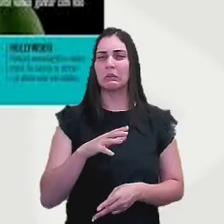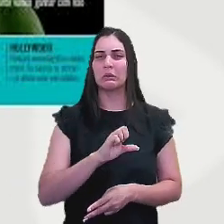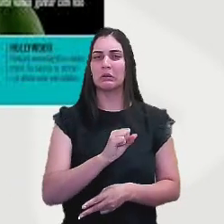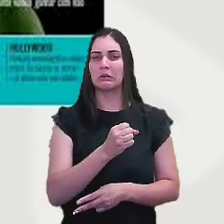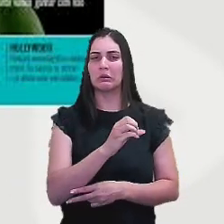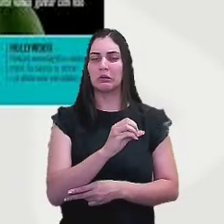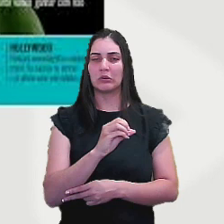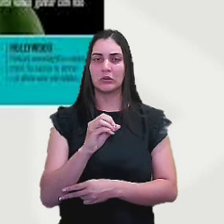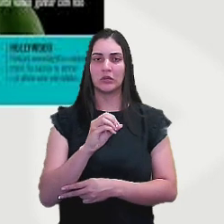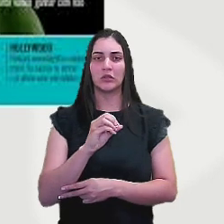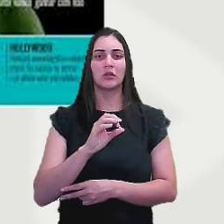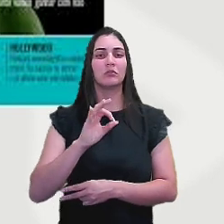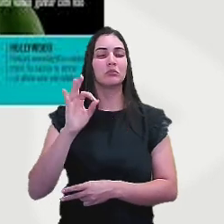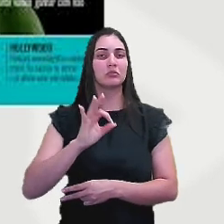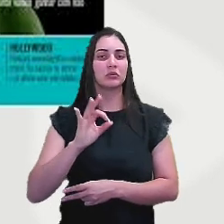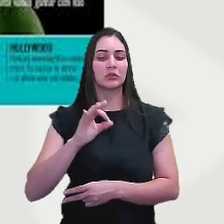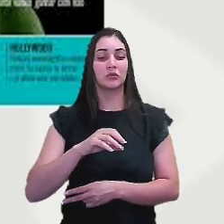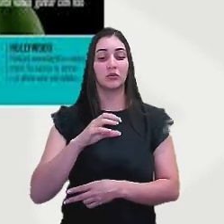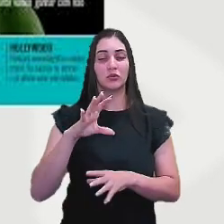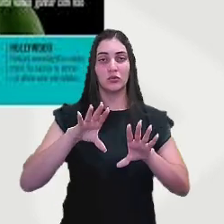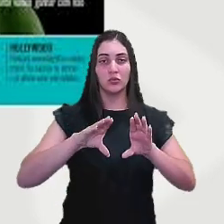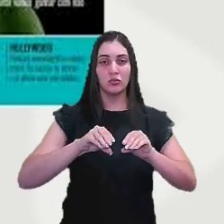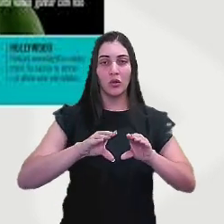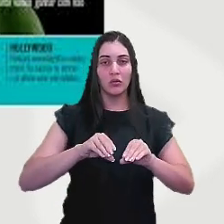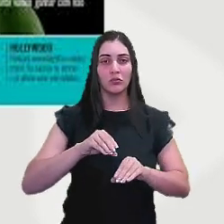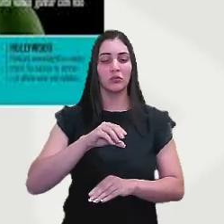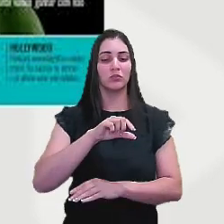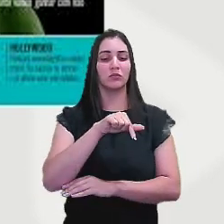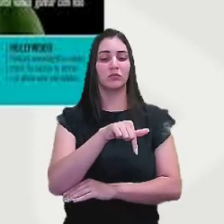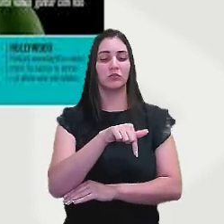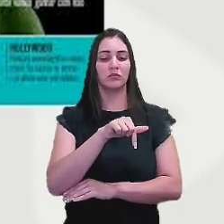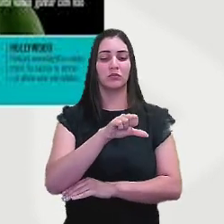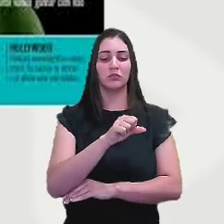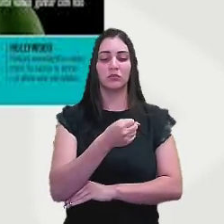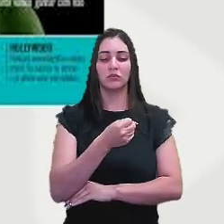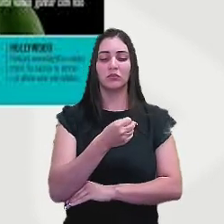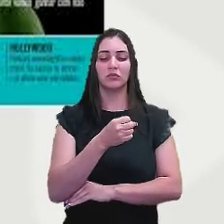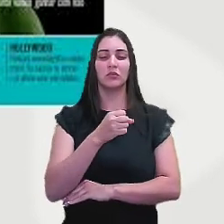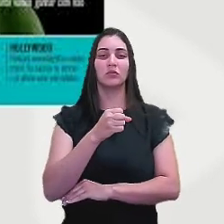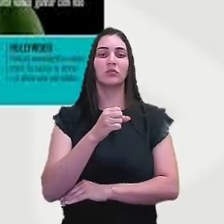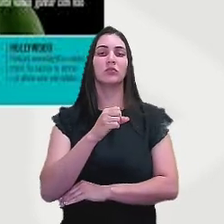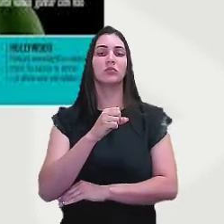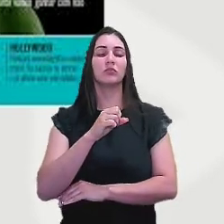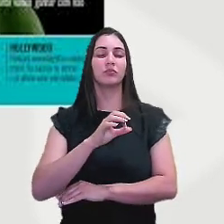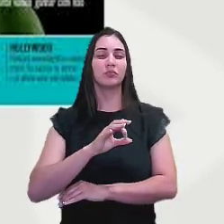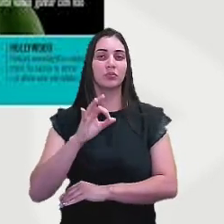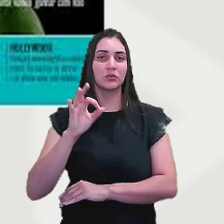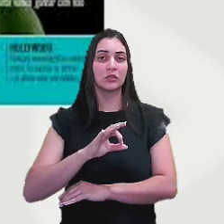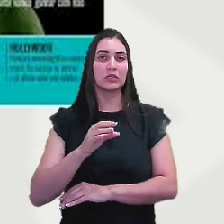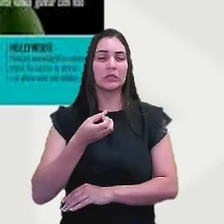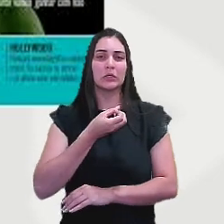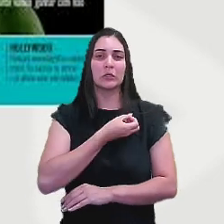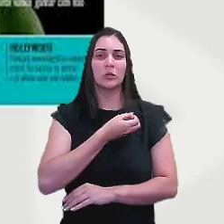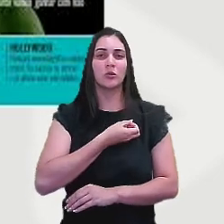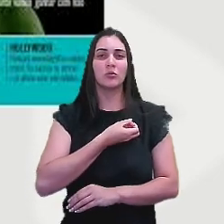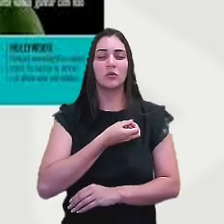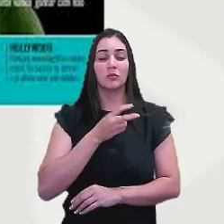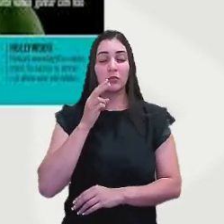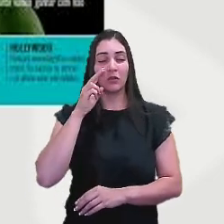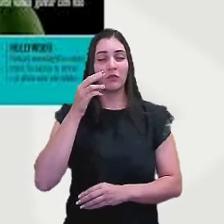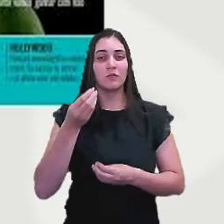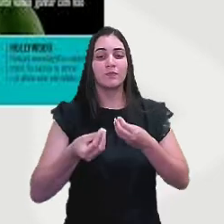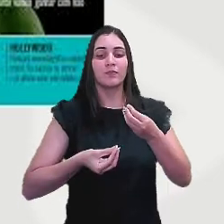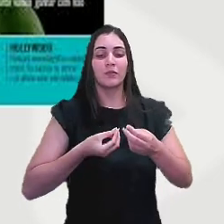algodão, 78%. Então, são números que vocês percebem nitidamente como os transgênicos impactam a